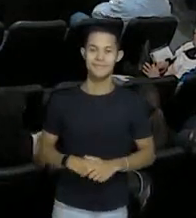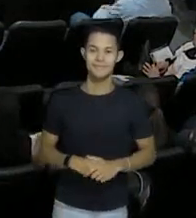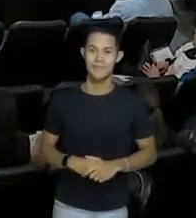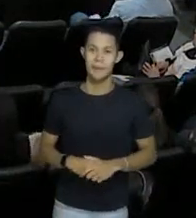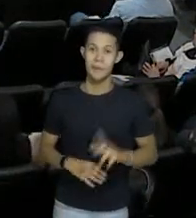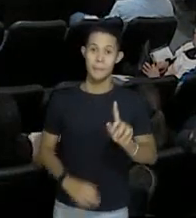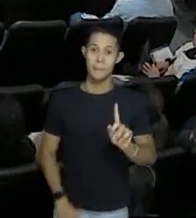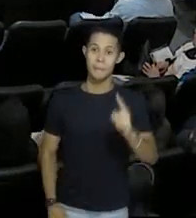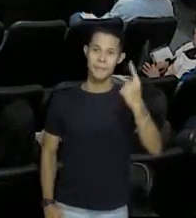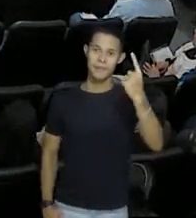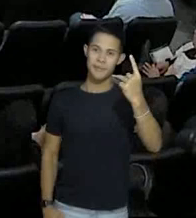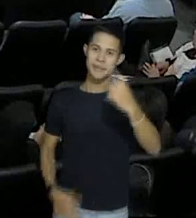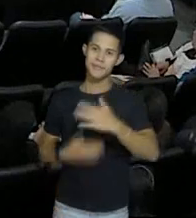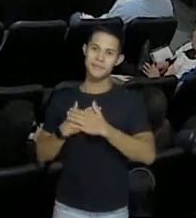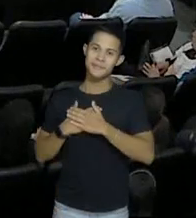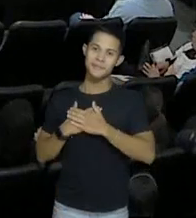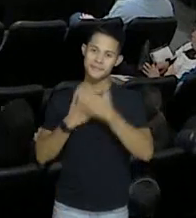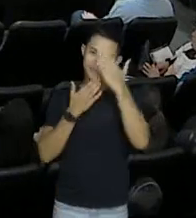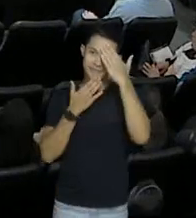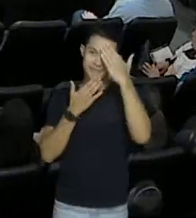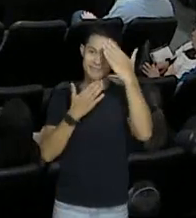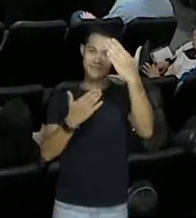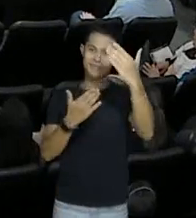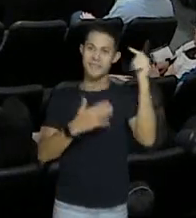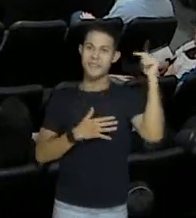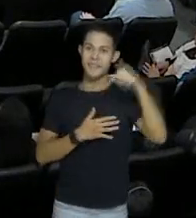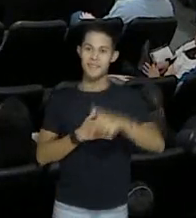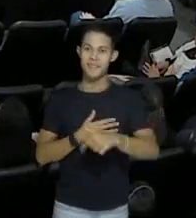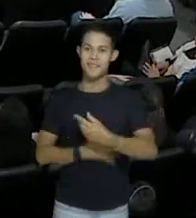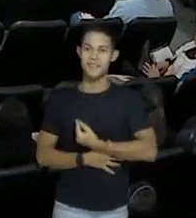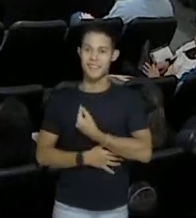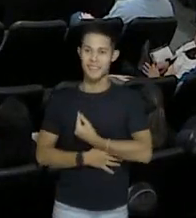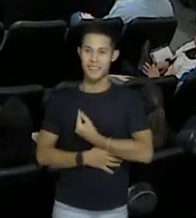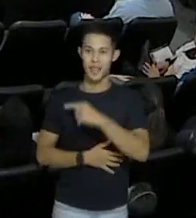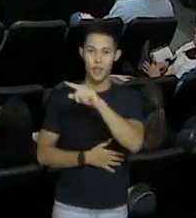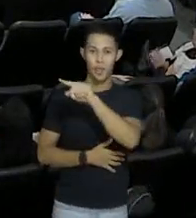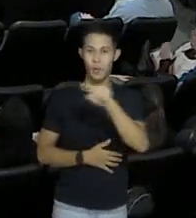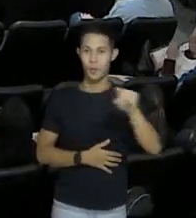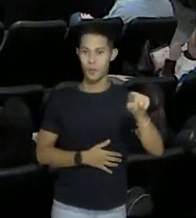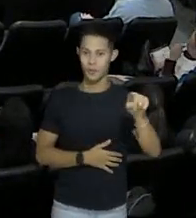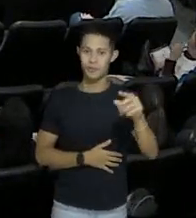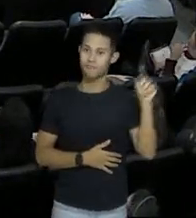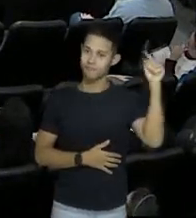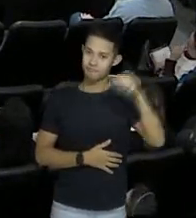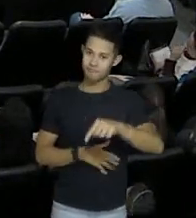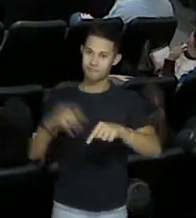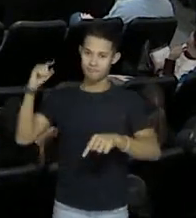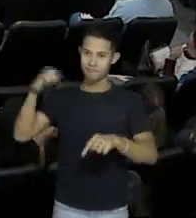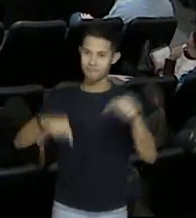Primeira, minha gratidão por estarem aqui para me escutar. E eu espero realmente poder contribuir com tudo o que eu vou falar.